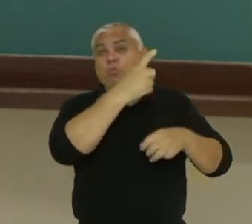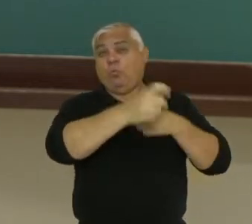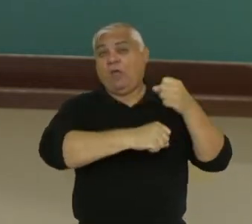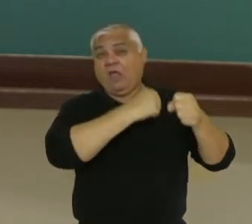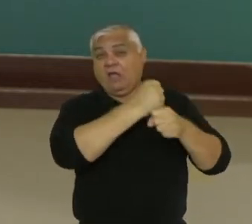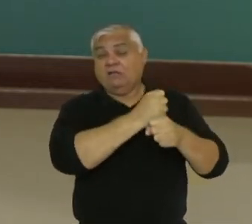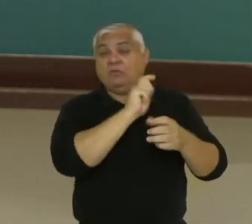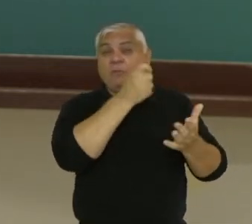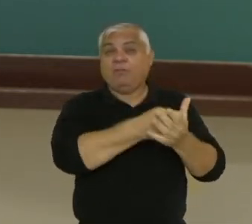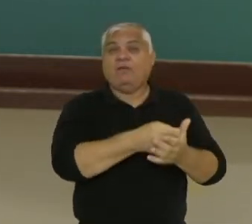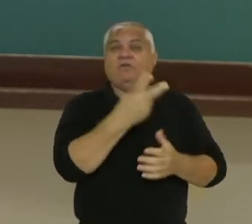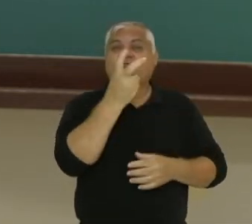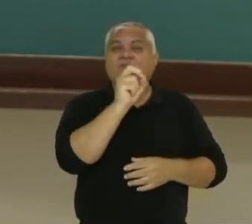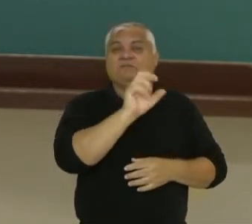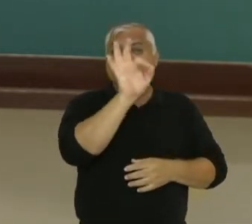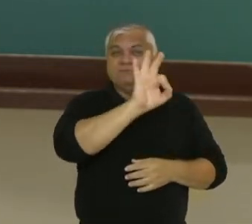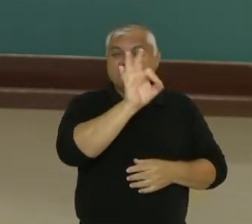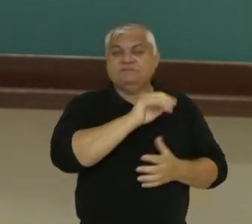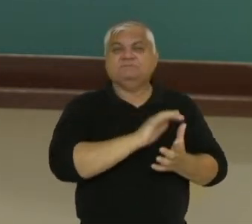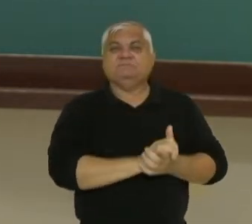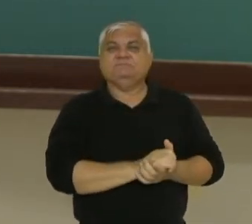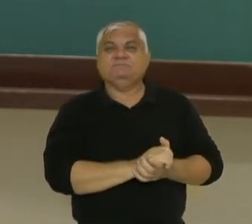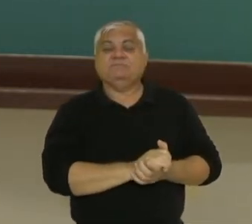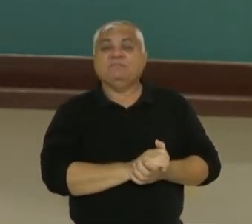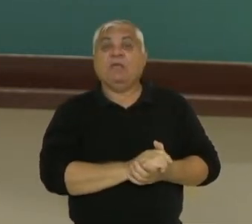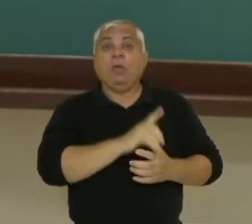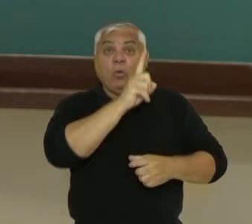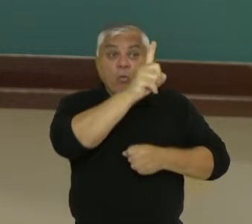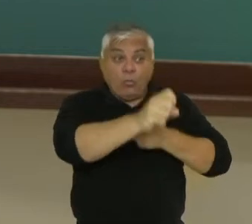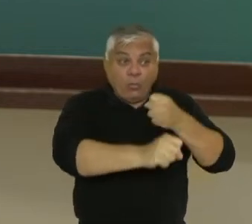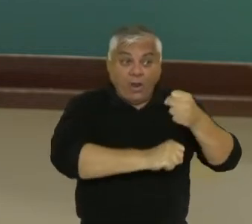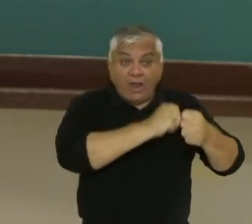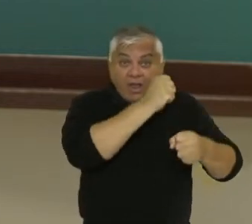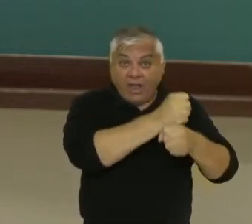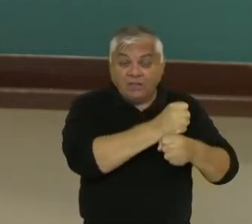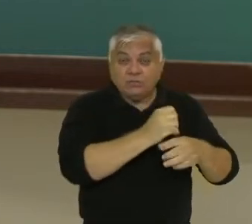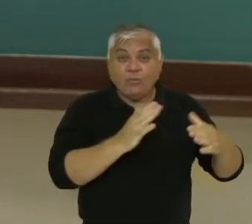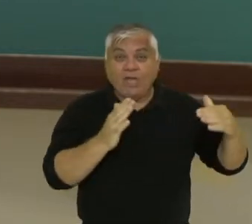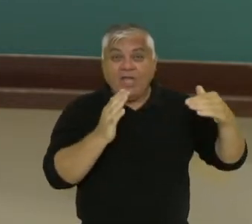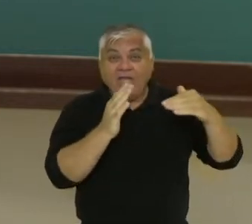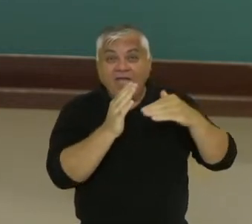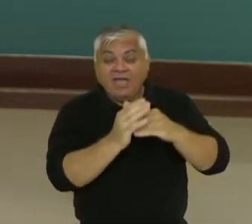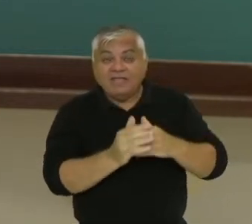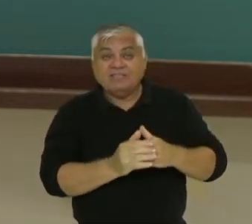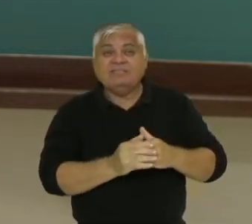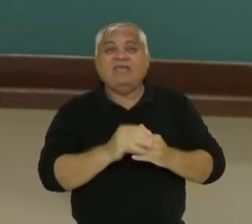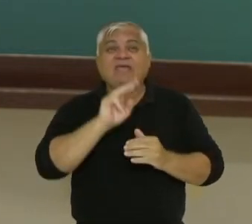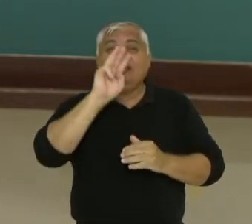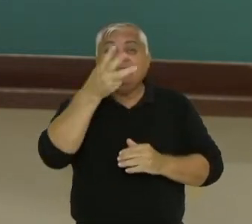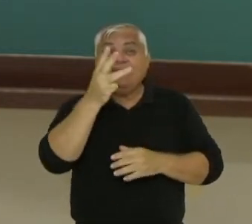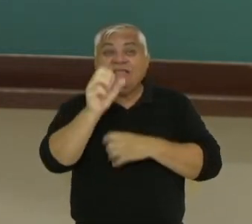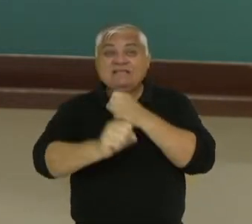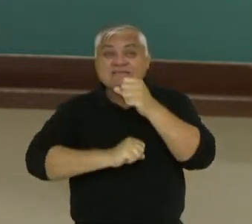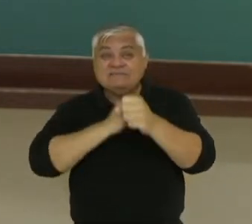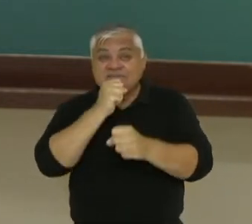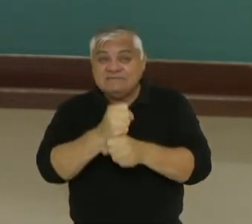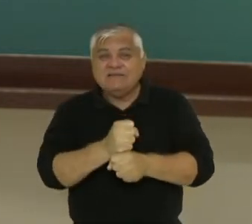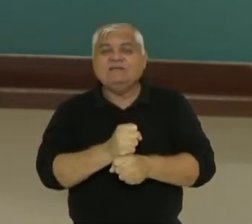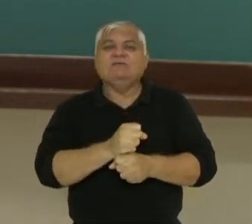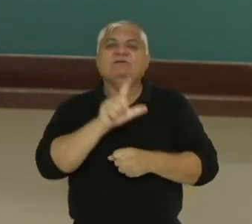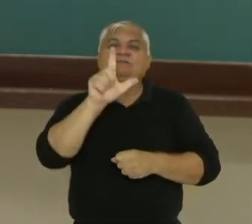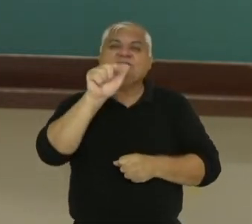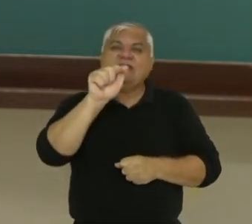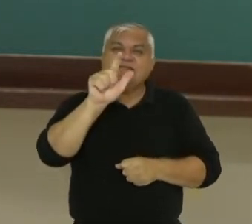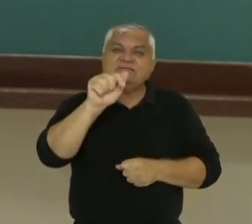pagar 20%. Entre 361 até 720 dias, eu vou pagar